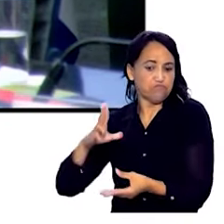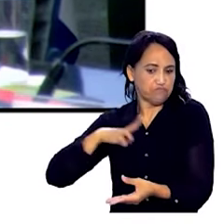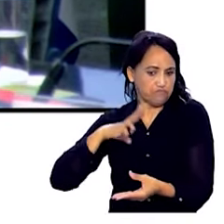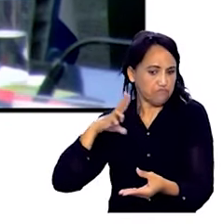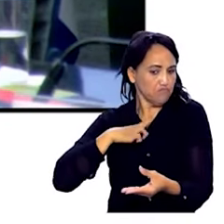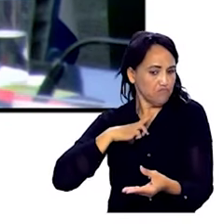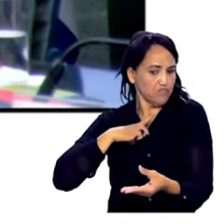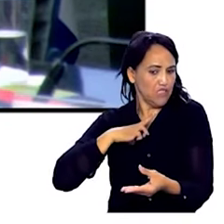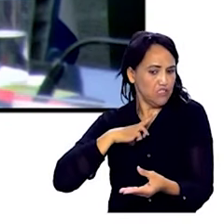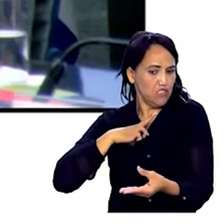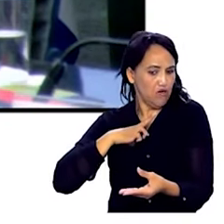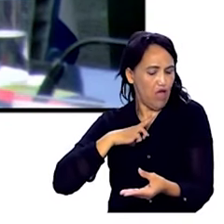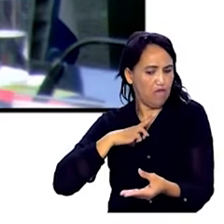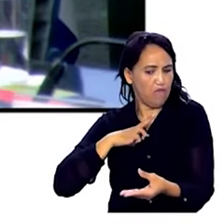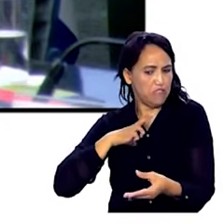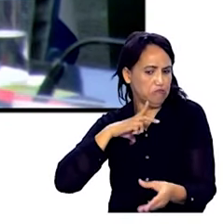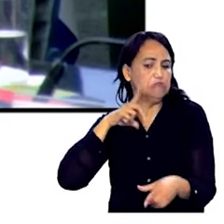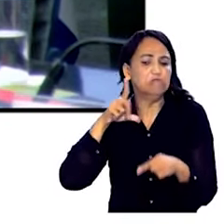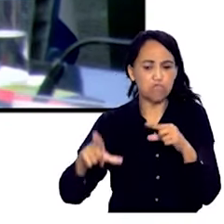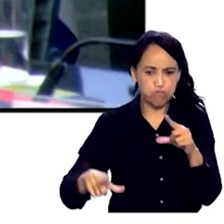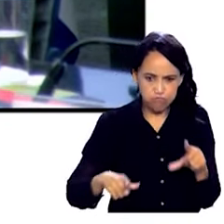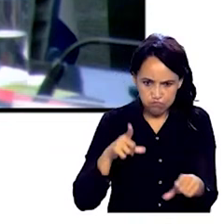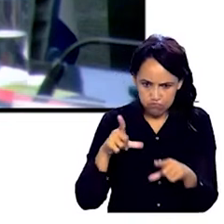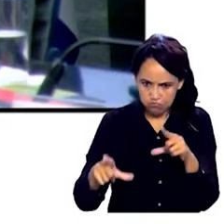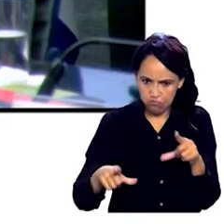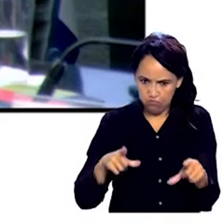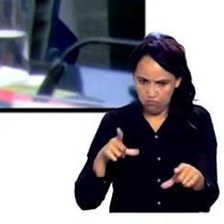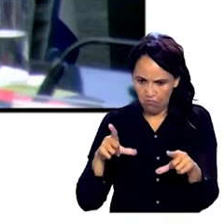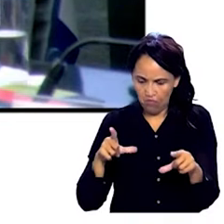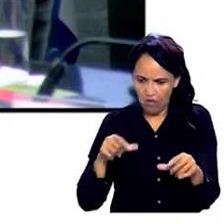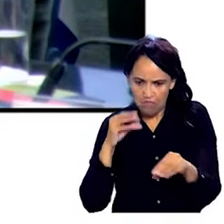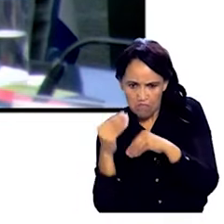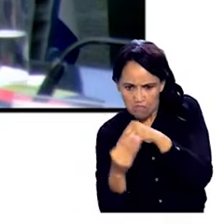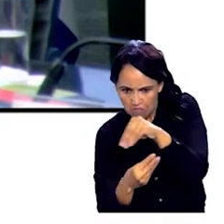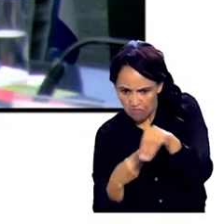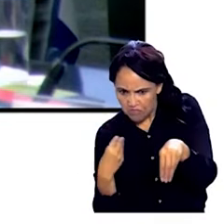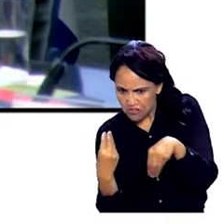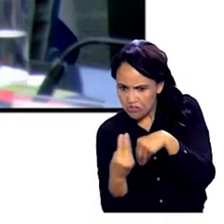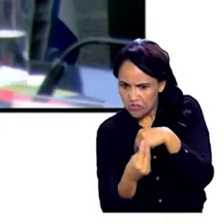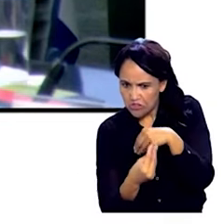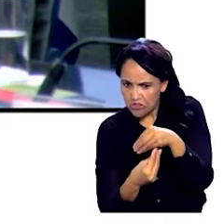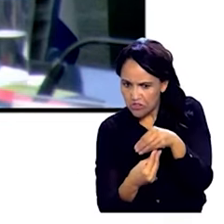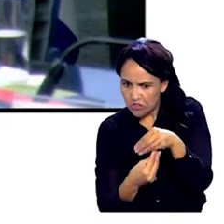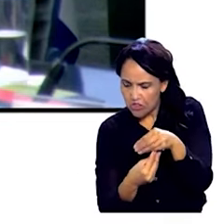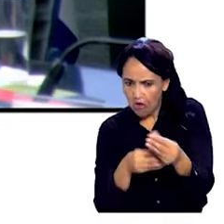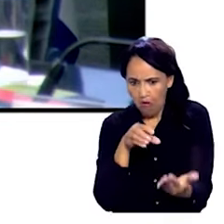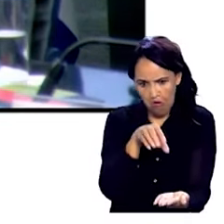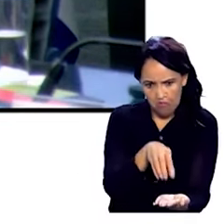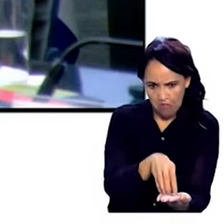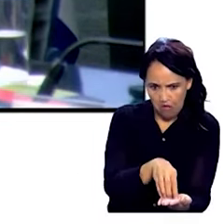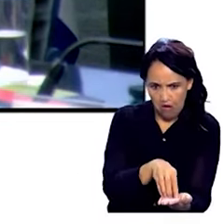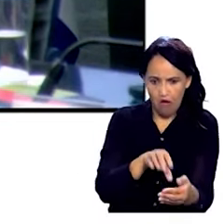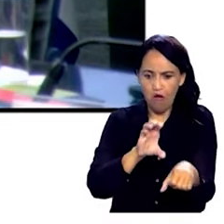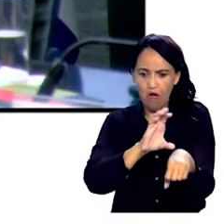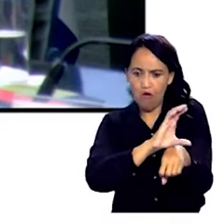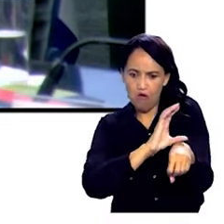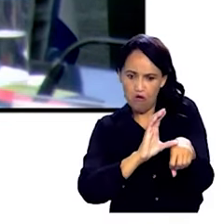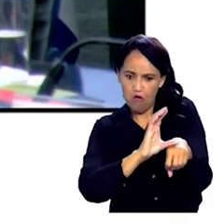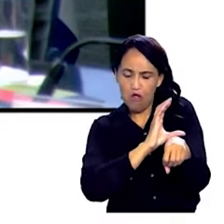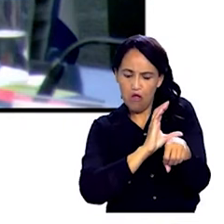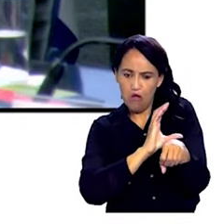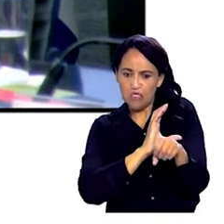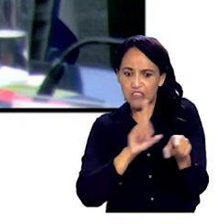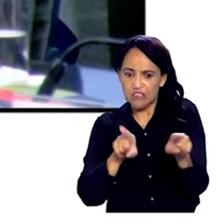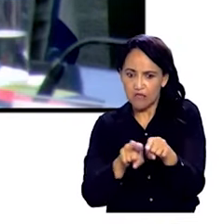trabalhar com como uma mistura entre tribunal constitucional e corte de cassação